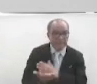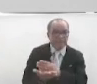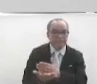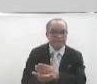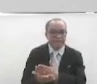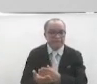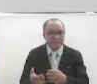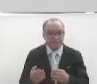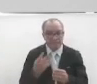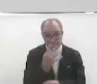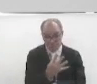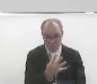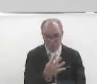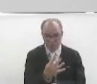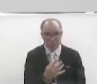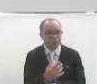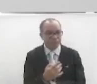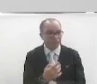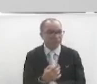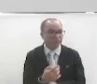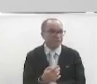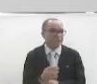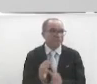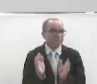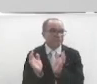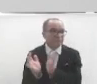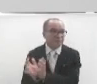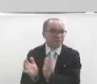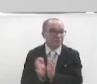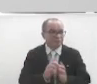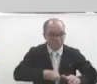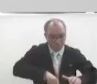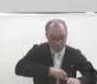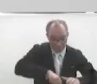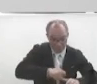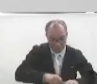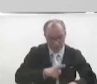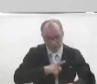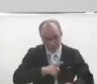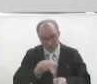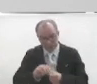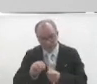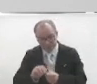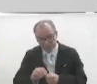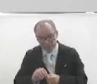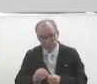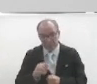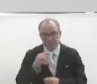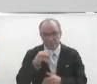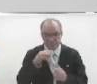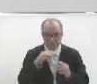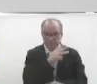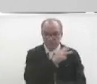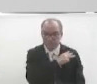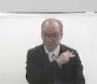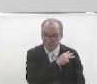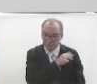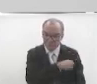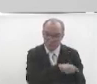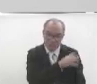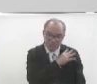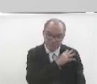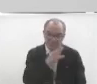Oi o quarto para os cargos de merendeira e auxiliar de serviços gerais Classe A nível médio ou técnico